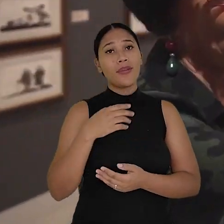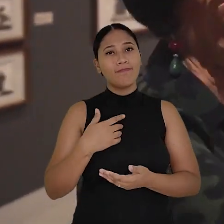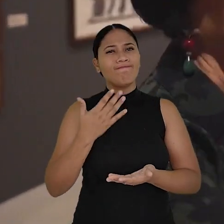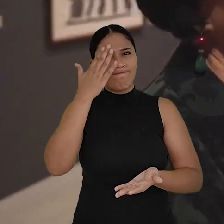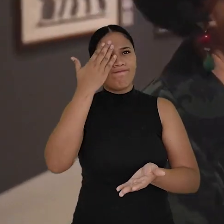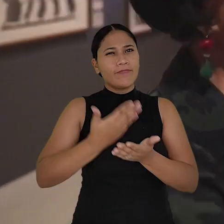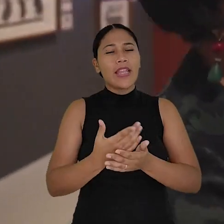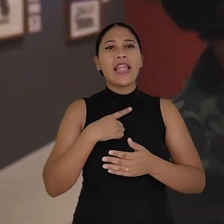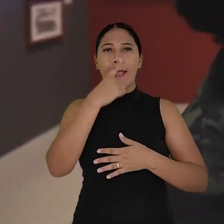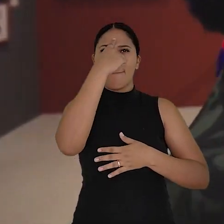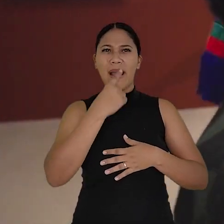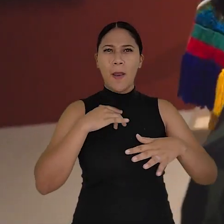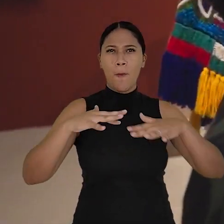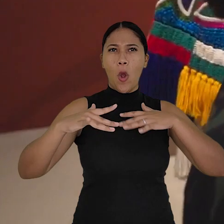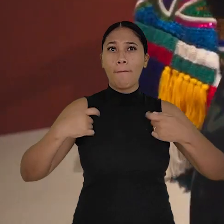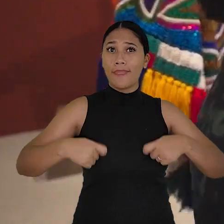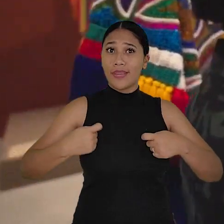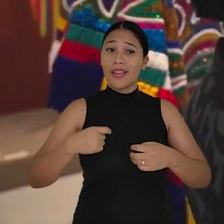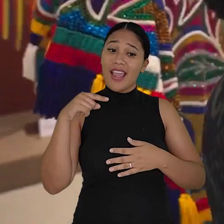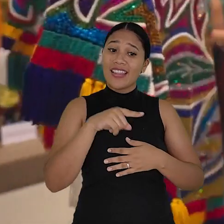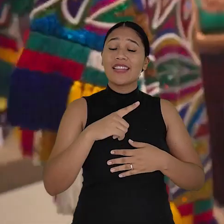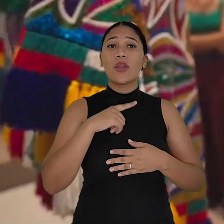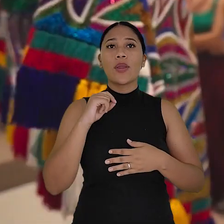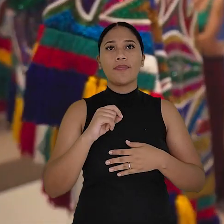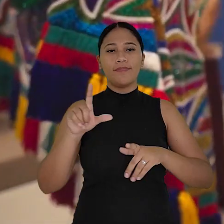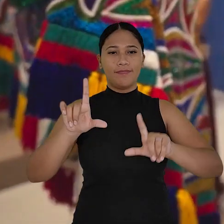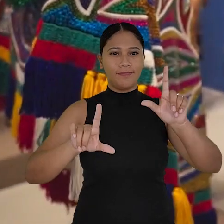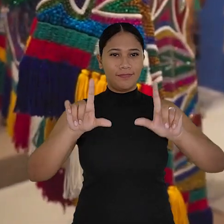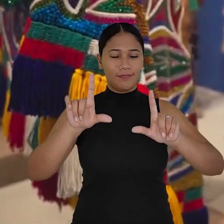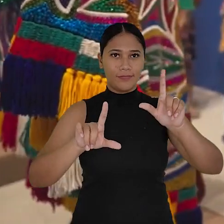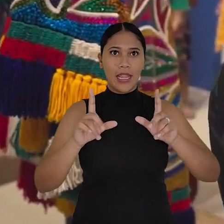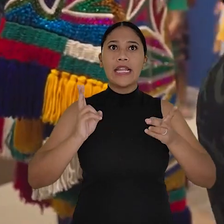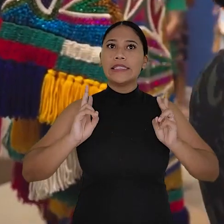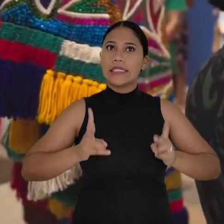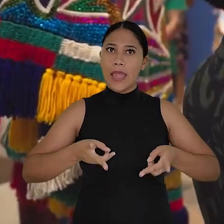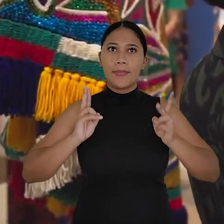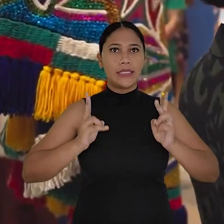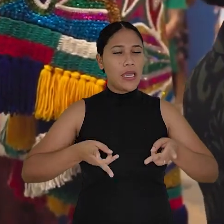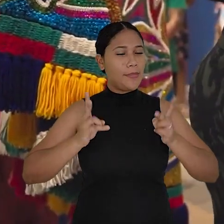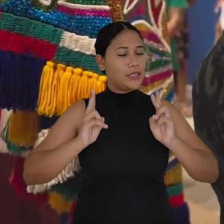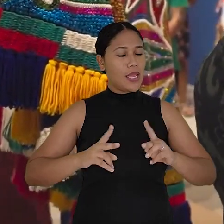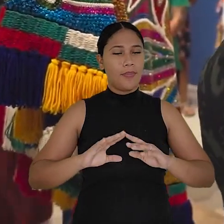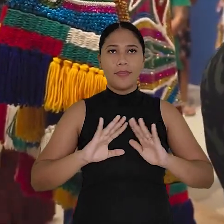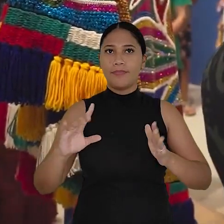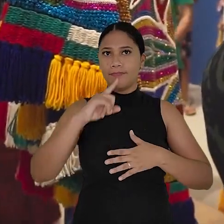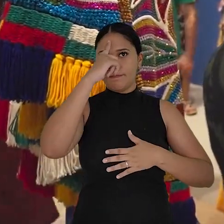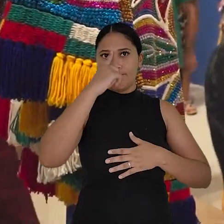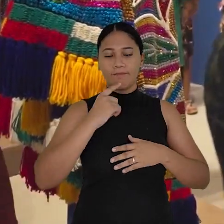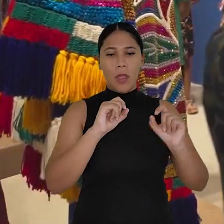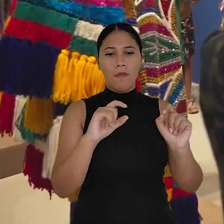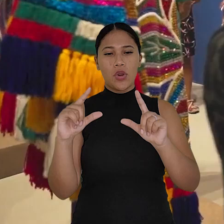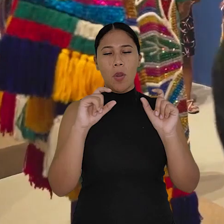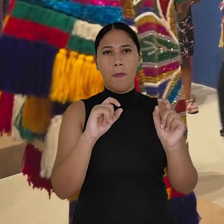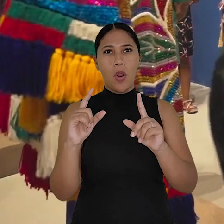movimento. Então, dentro do nosso esquema aqui, a gente tem as televisões sempre passando as